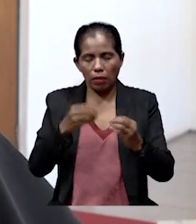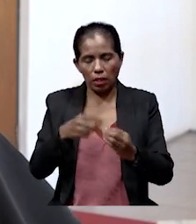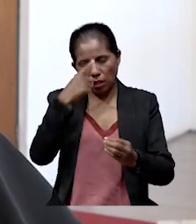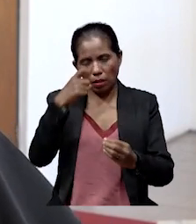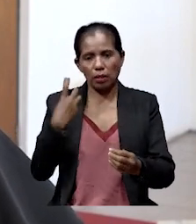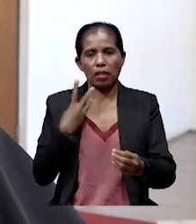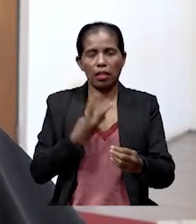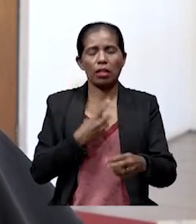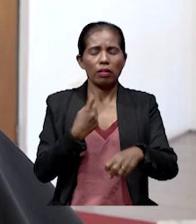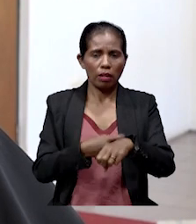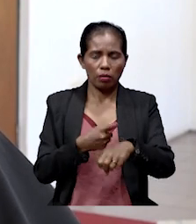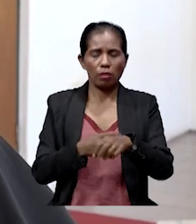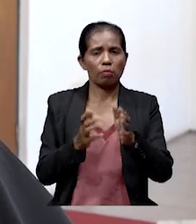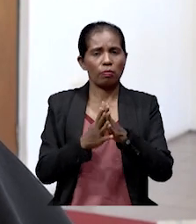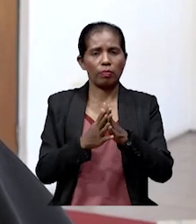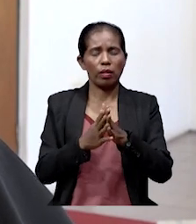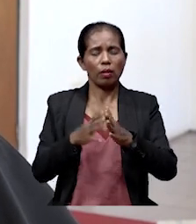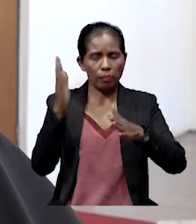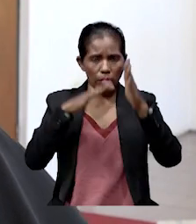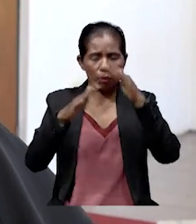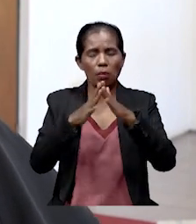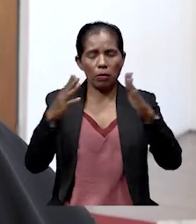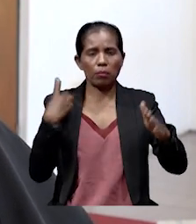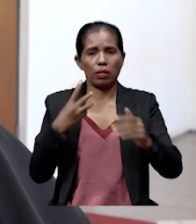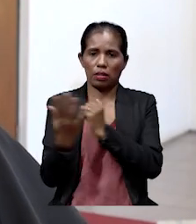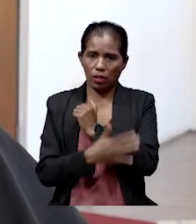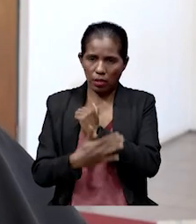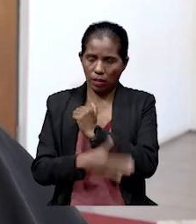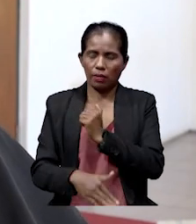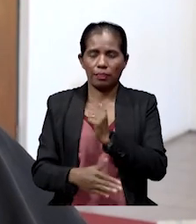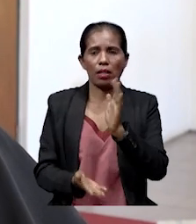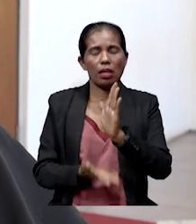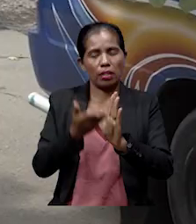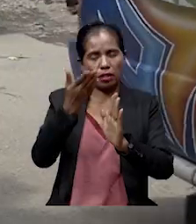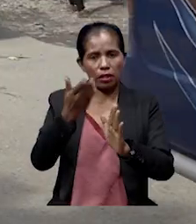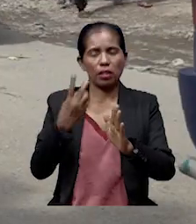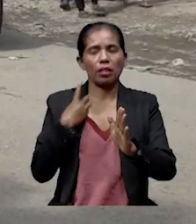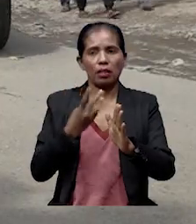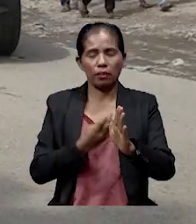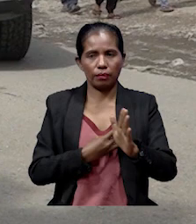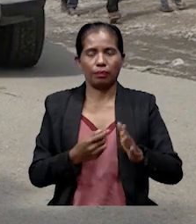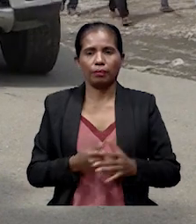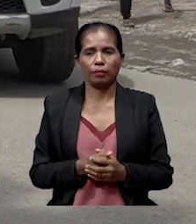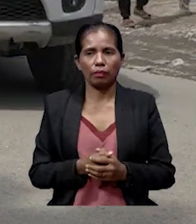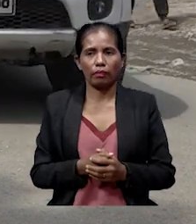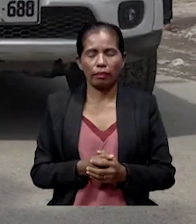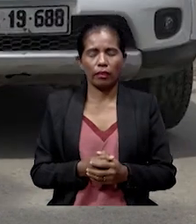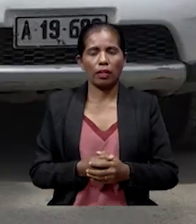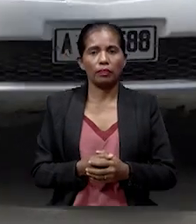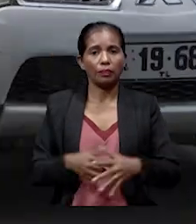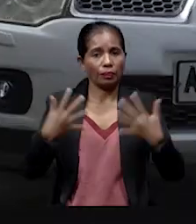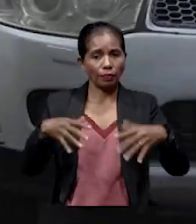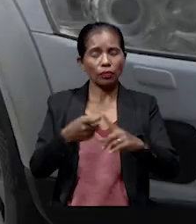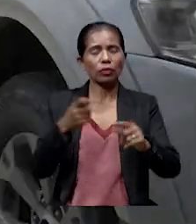dané, situação de que vou ter tebes vai tanya rain e nia dia clio maka hasai produtividade rai laran. Efeito fundo Rússia e Rússia ha